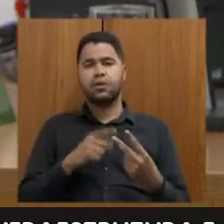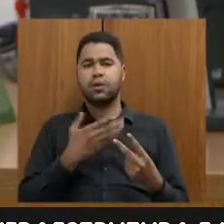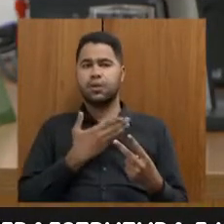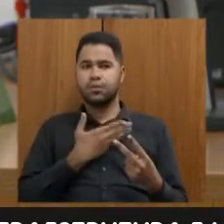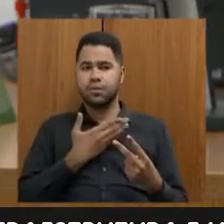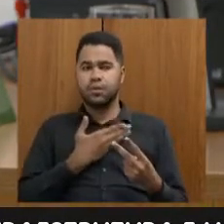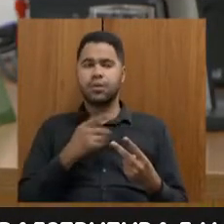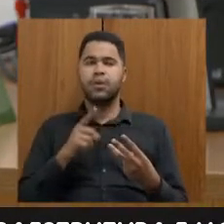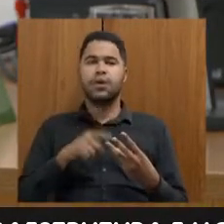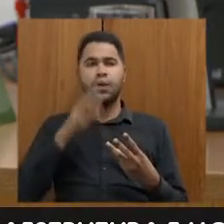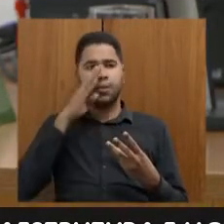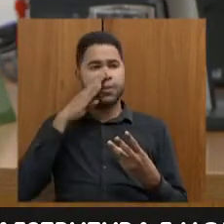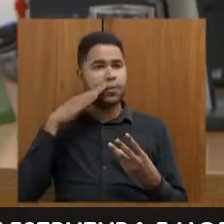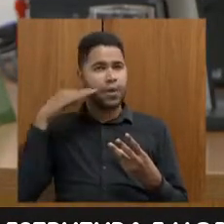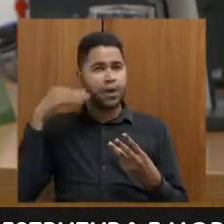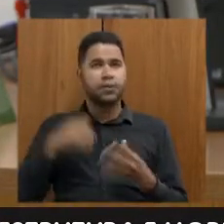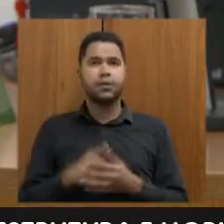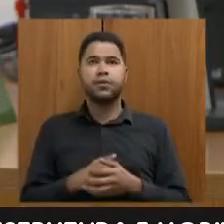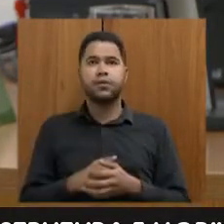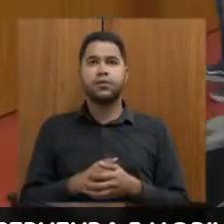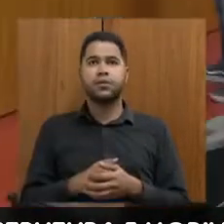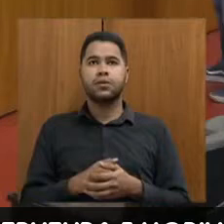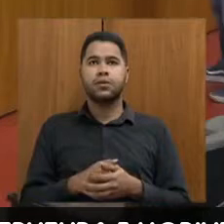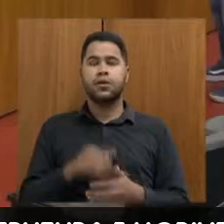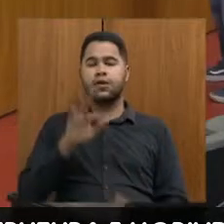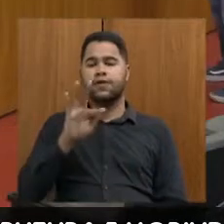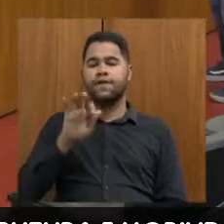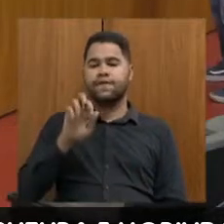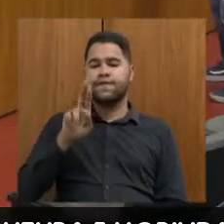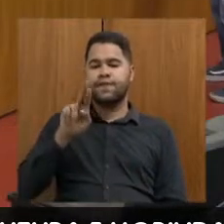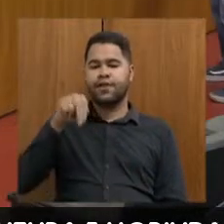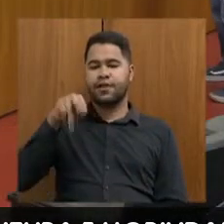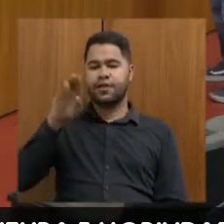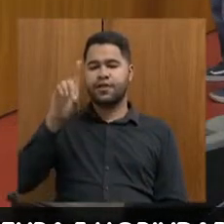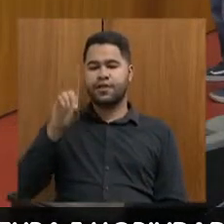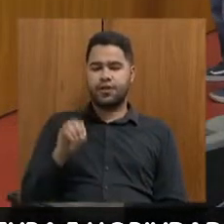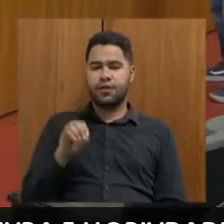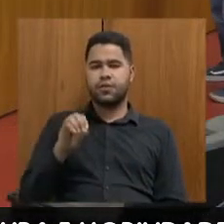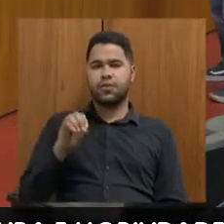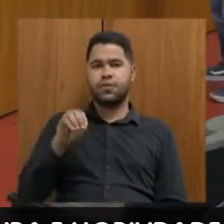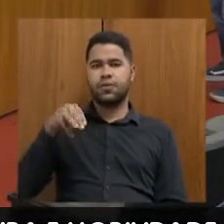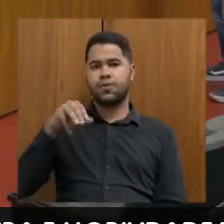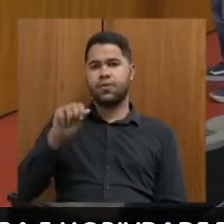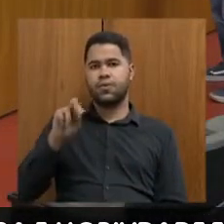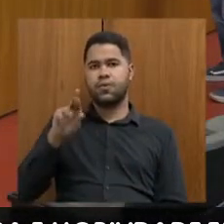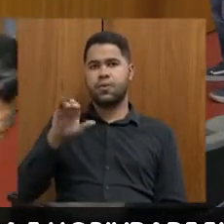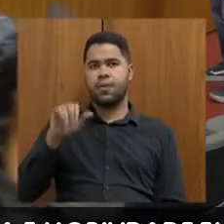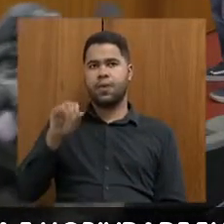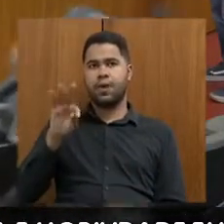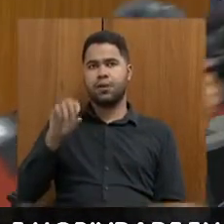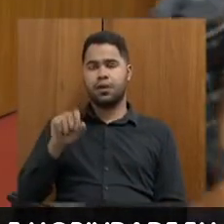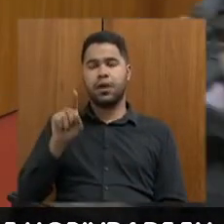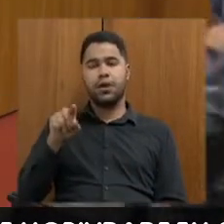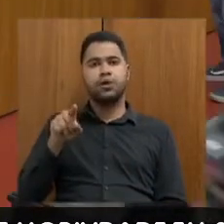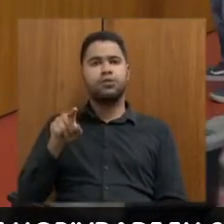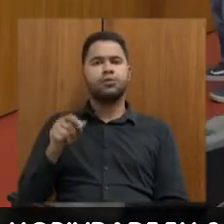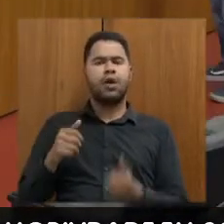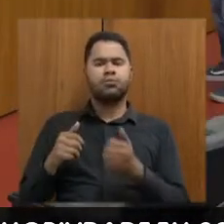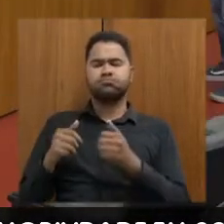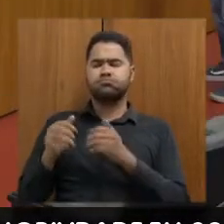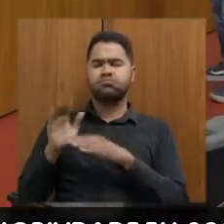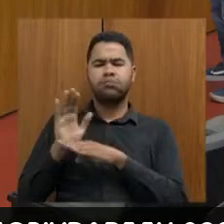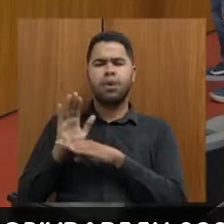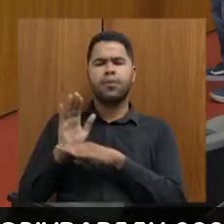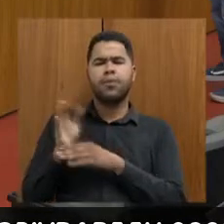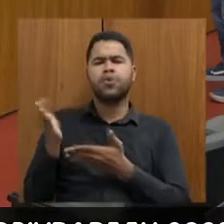entrada Beatriz secretário Fernando marcato né a sua assessoria que mês de muito tempo muito